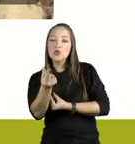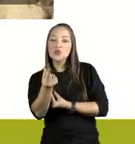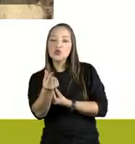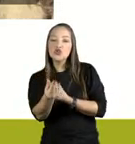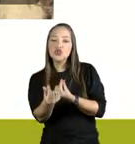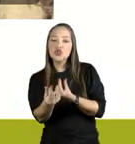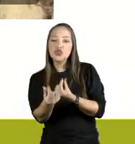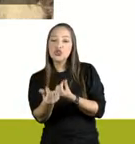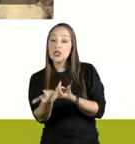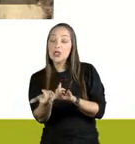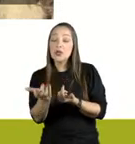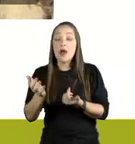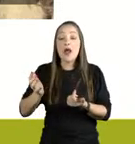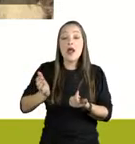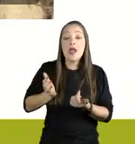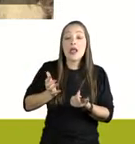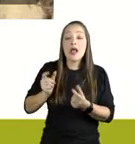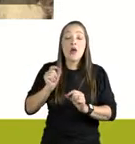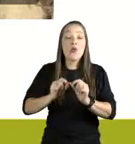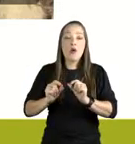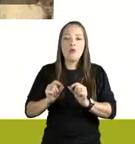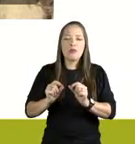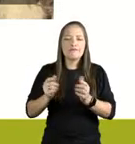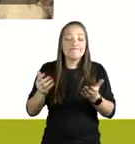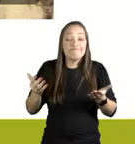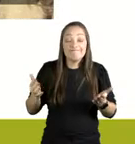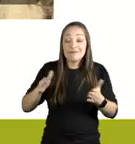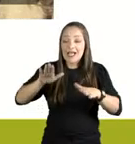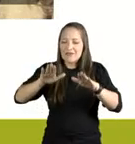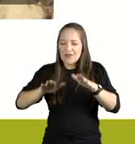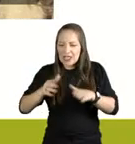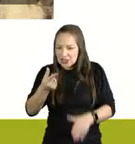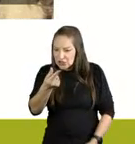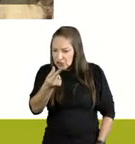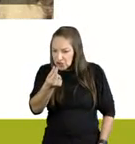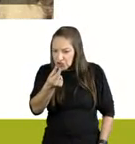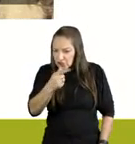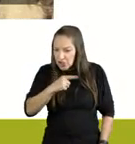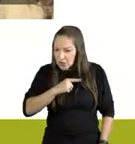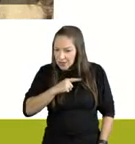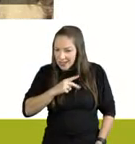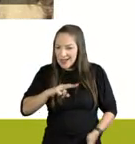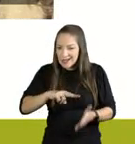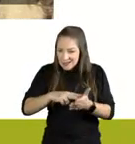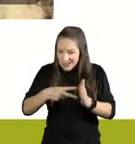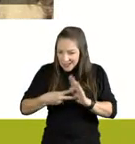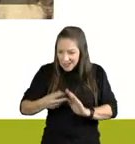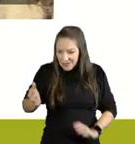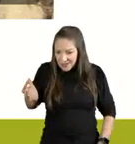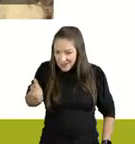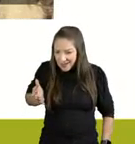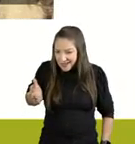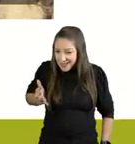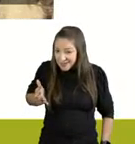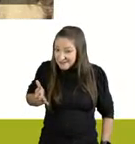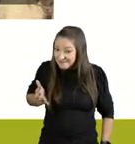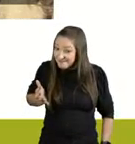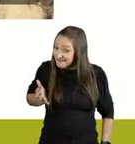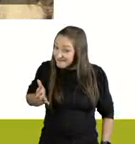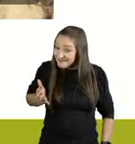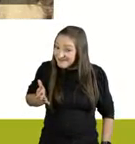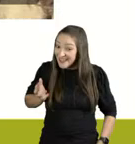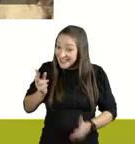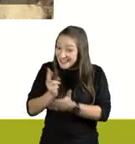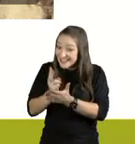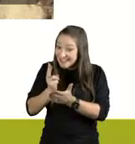com o dinheiro? Nem sempre ter dinheiro é ter riqueza. Né? Mas,